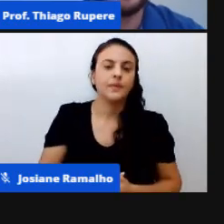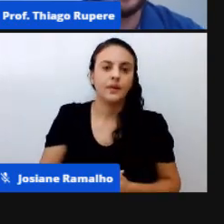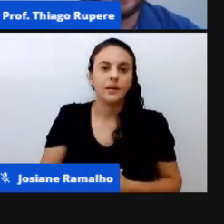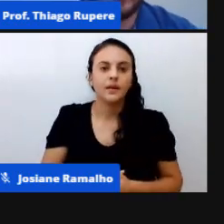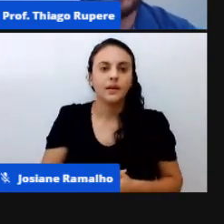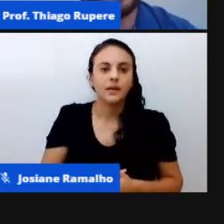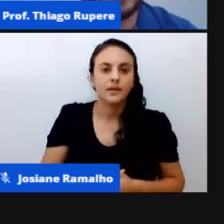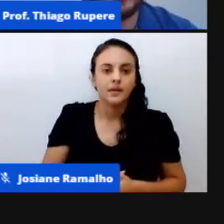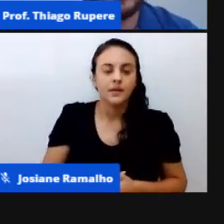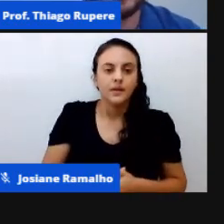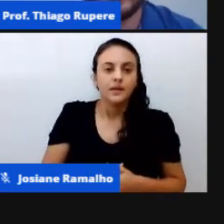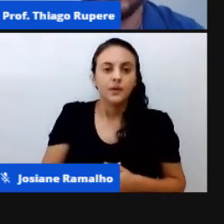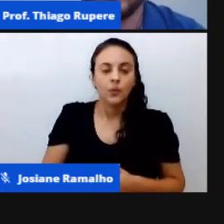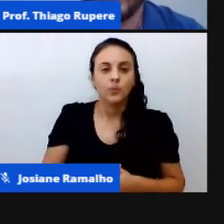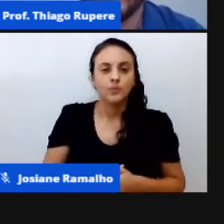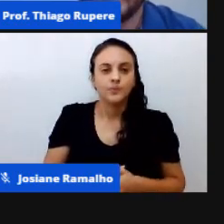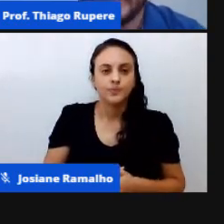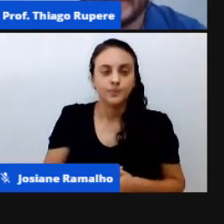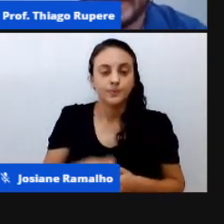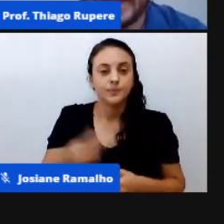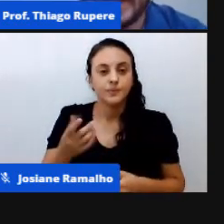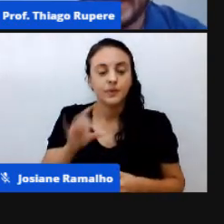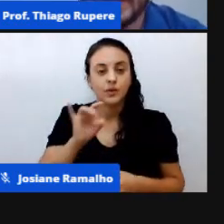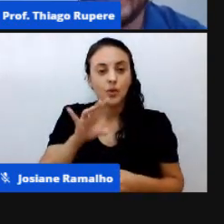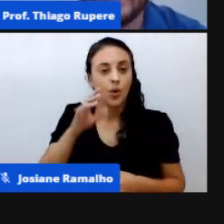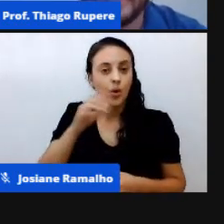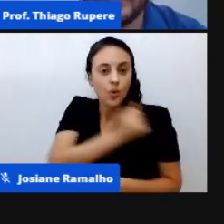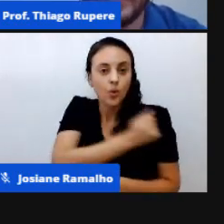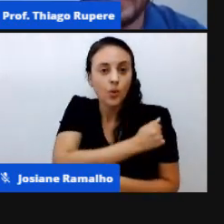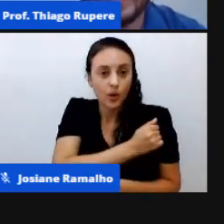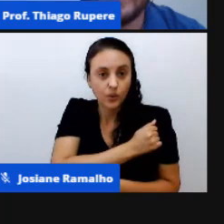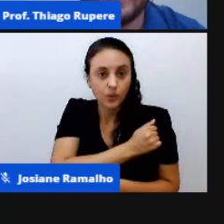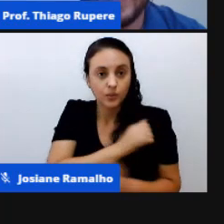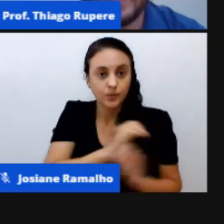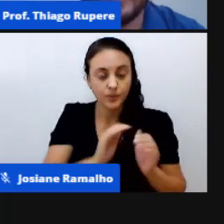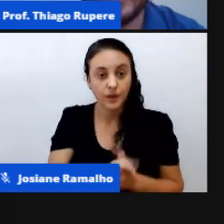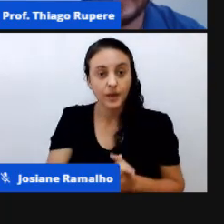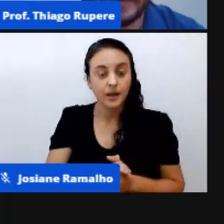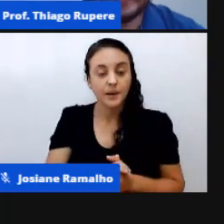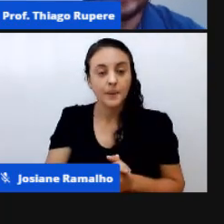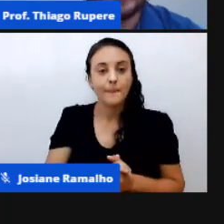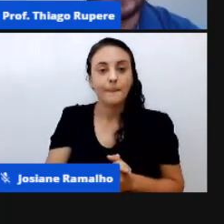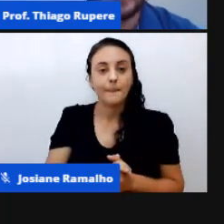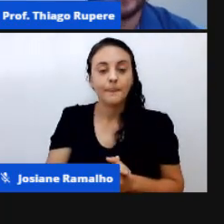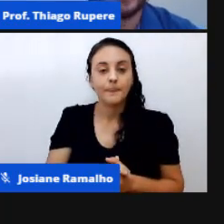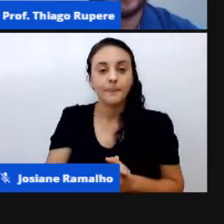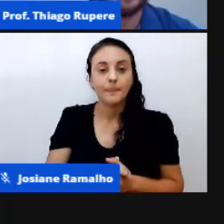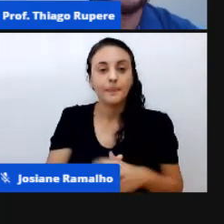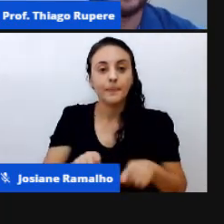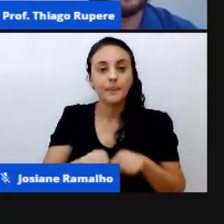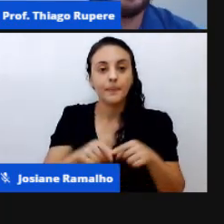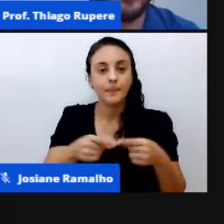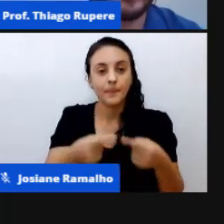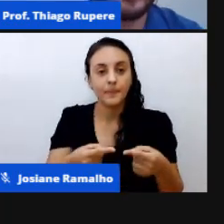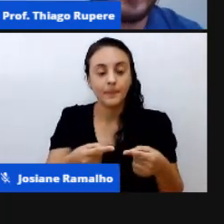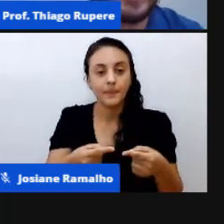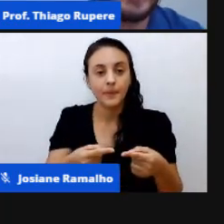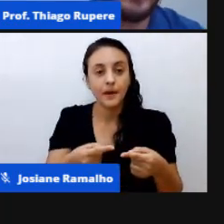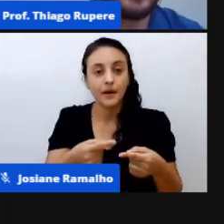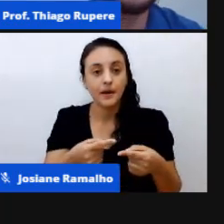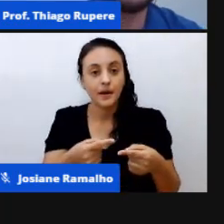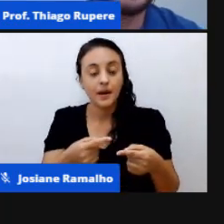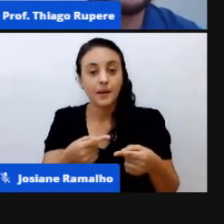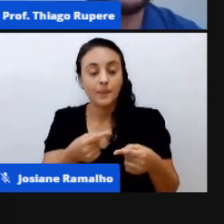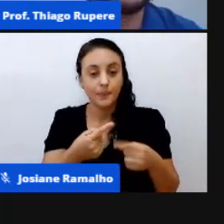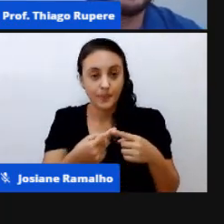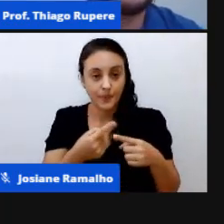conhecimento, não só o aluno, todos nós, ela vem sendo problematizada. Por quê? De certo ponto,